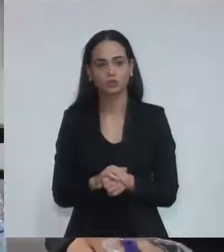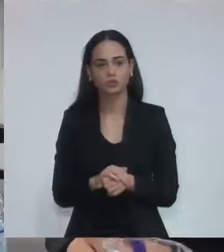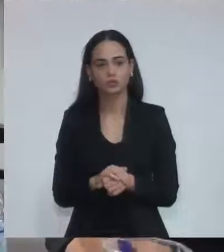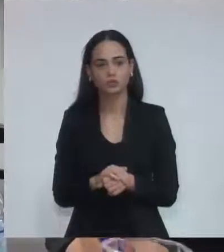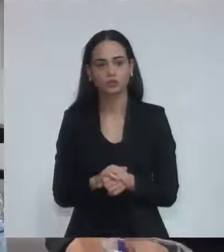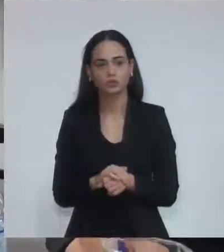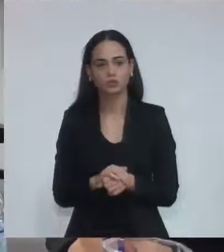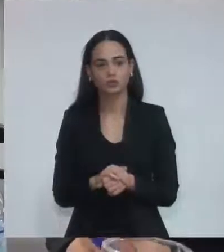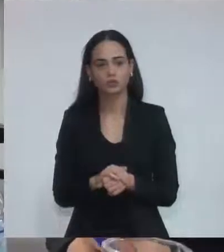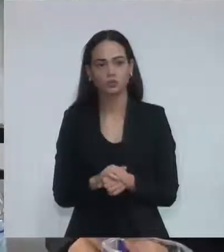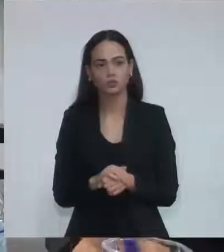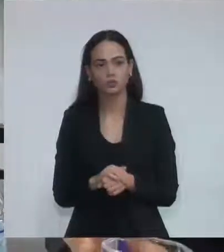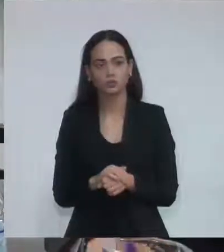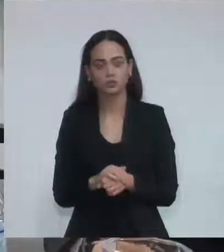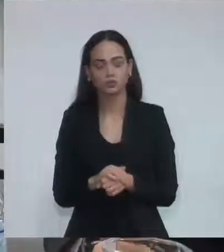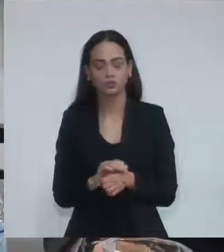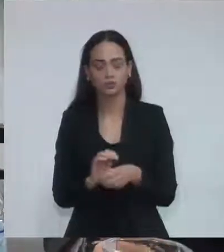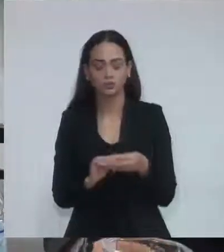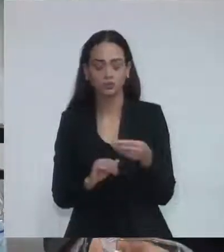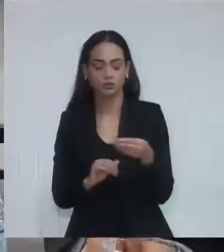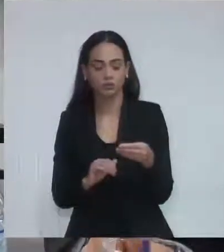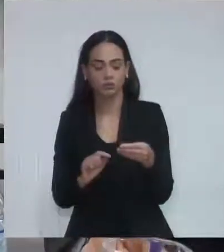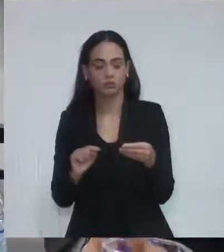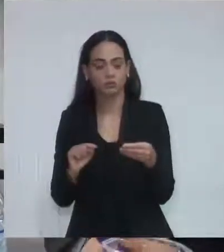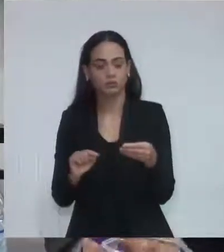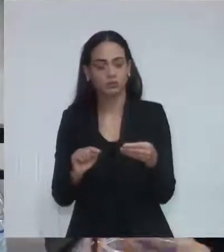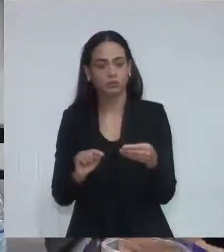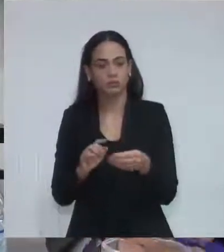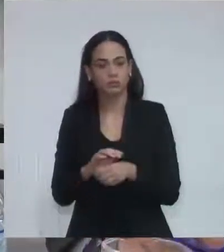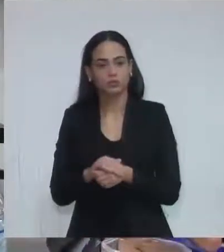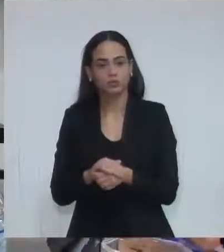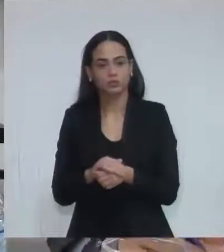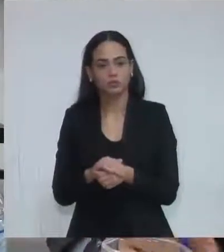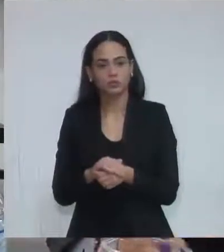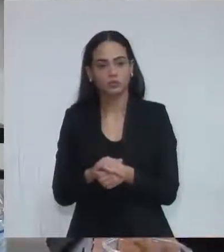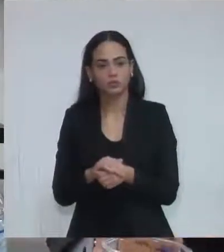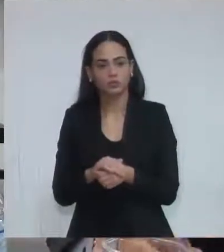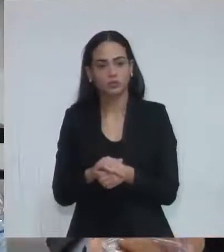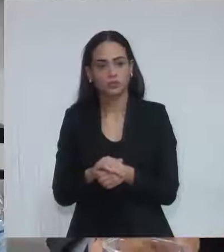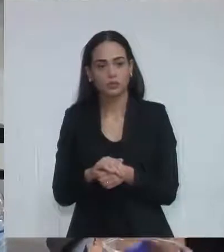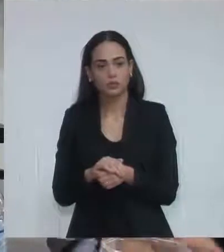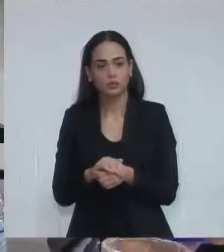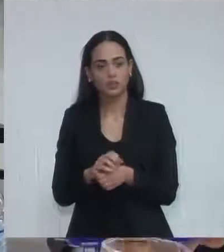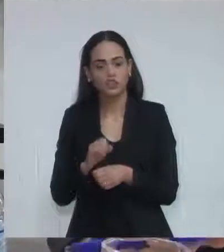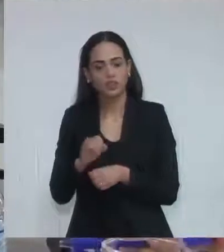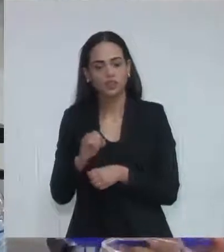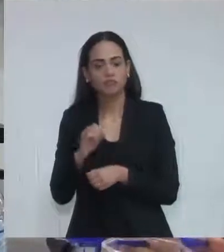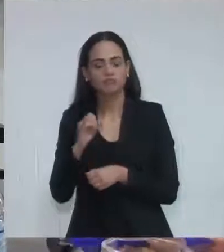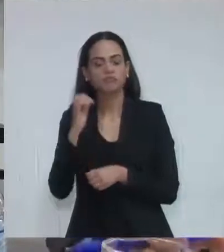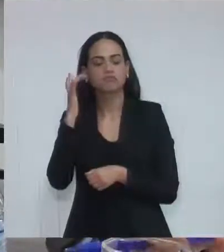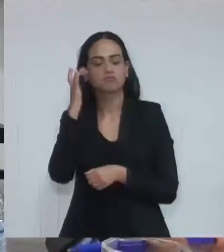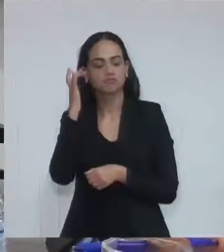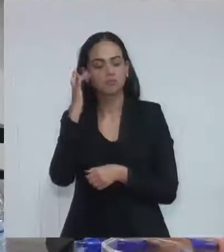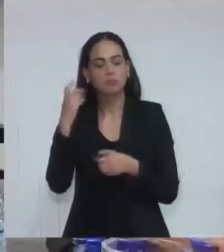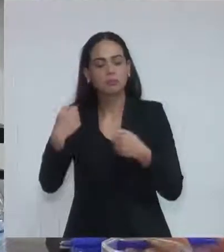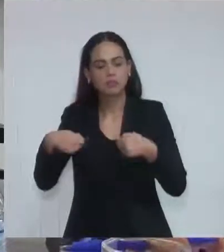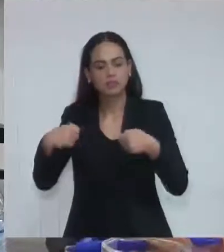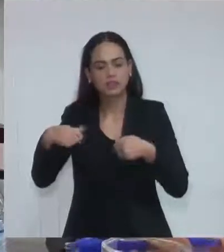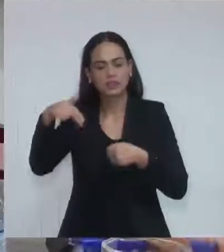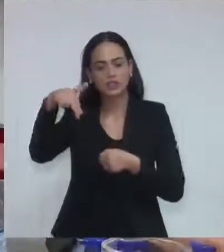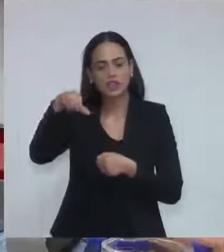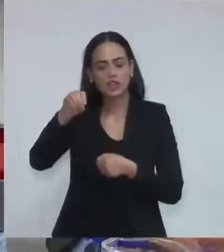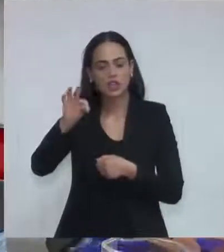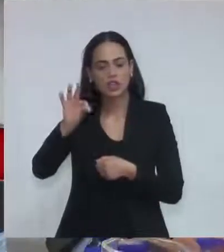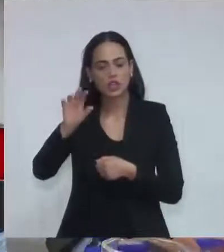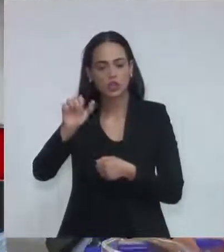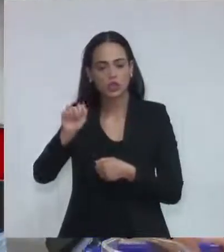Provavelmente tem algo que o estimula a pedir notas fiscais para fazer uma verificação, que ele